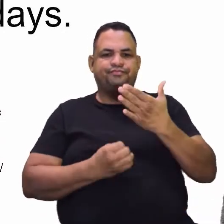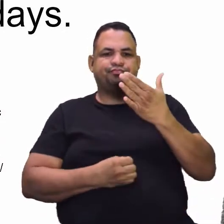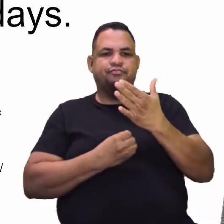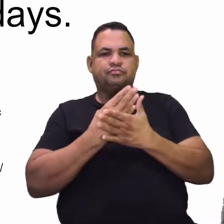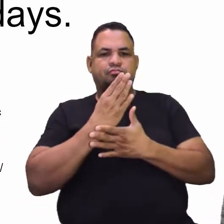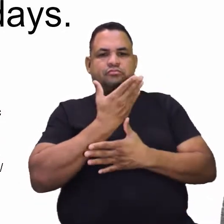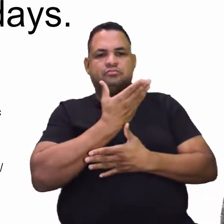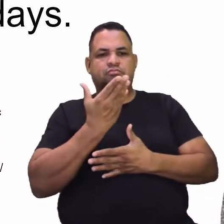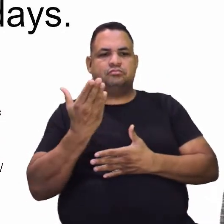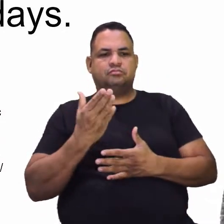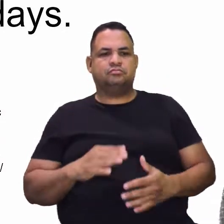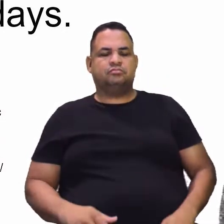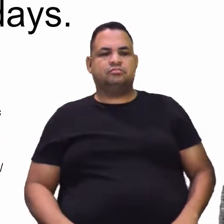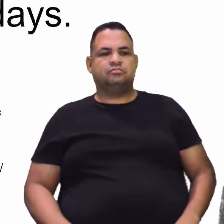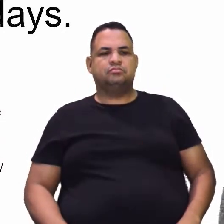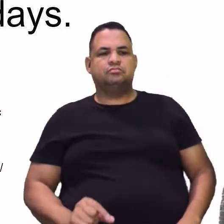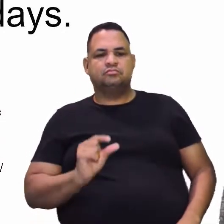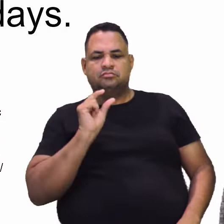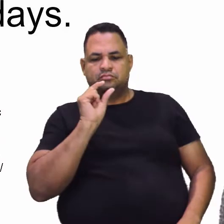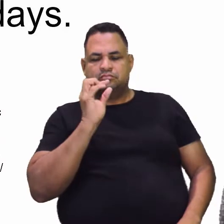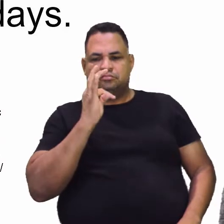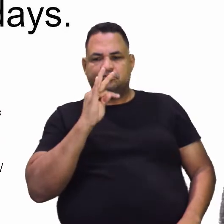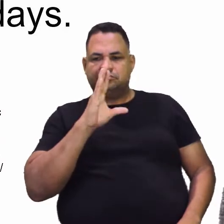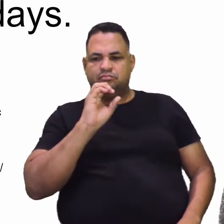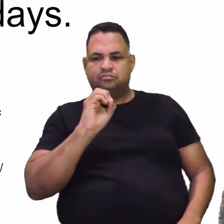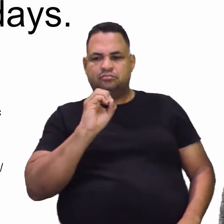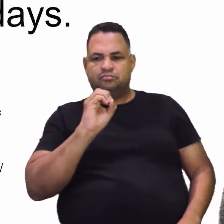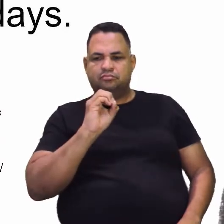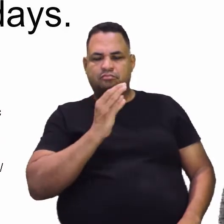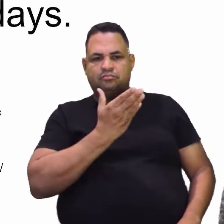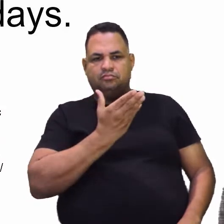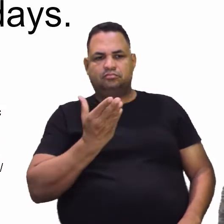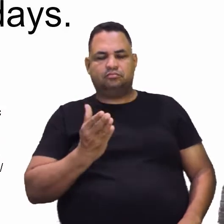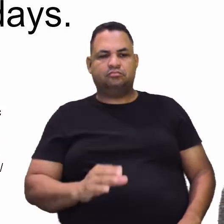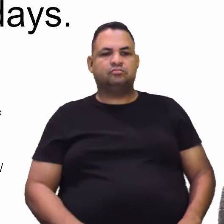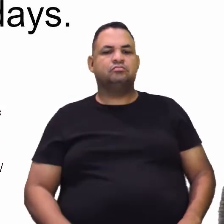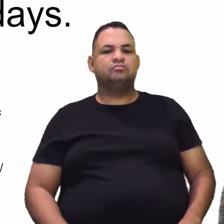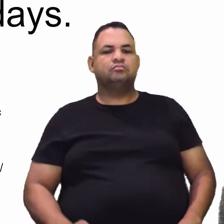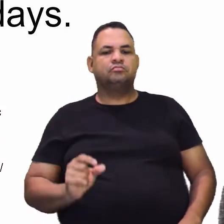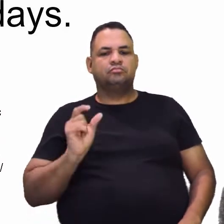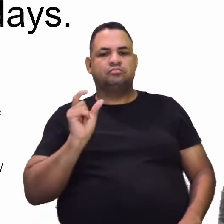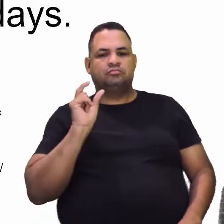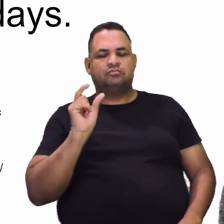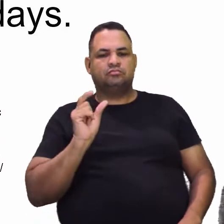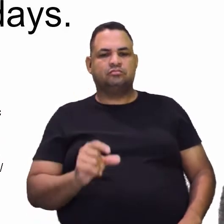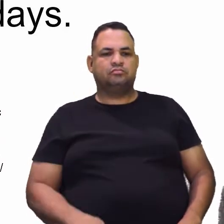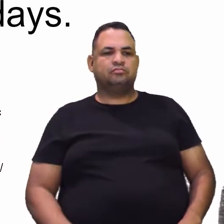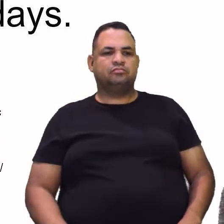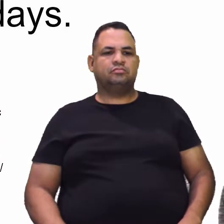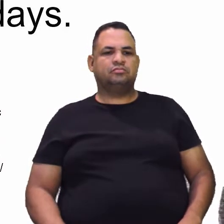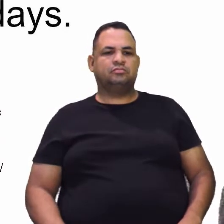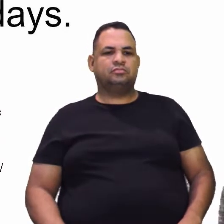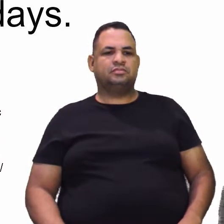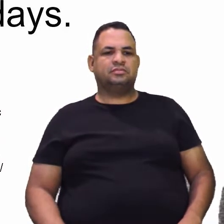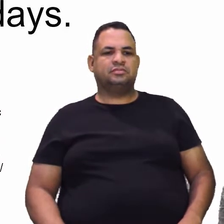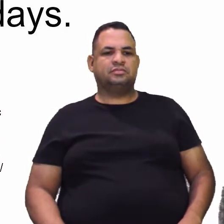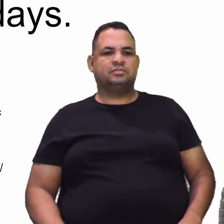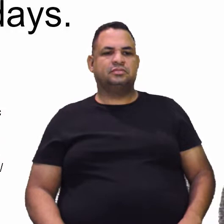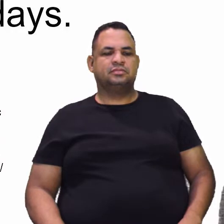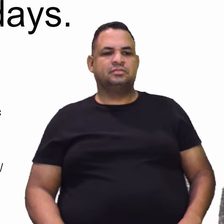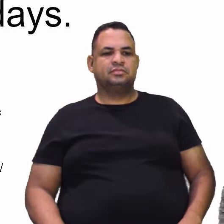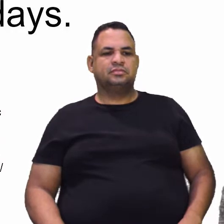nasceu dessa forma, com essa partículazinha aqui com ele. Essa partícula, apesar da minha letra estar